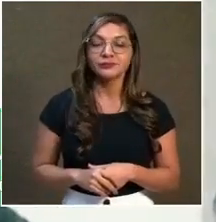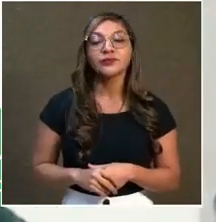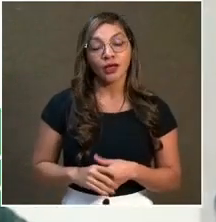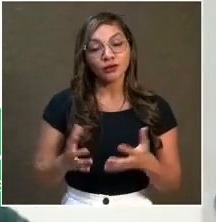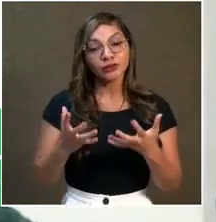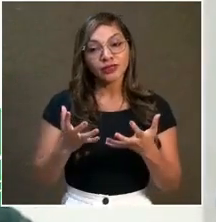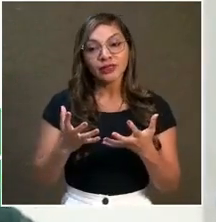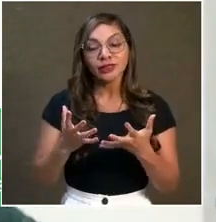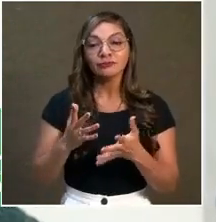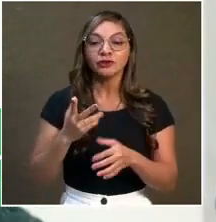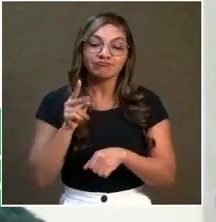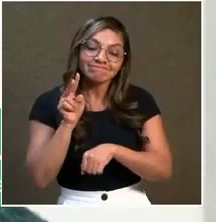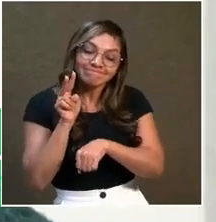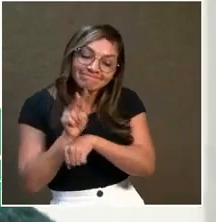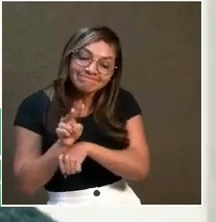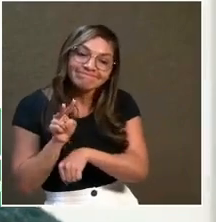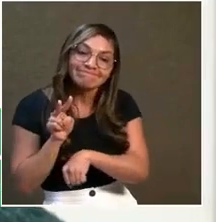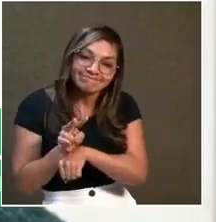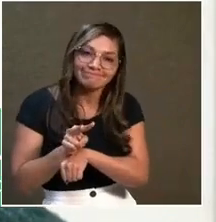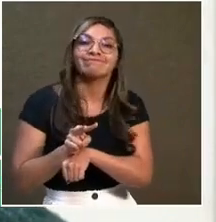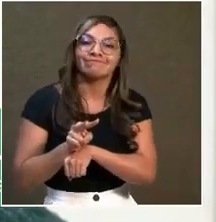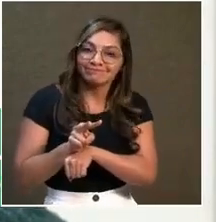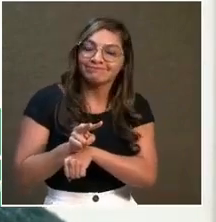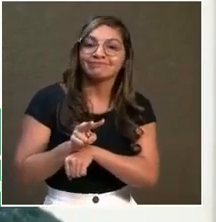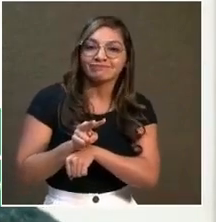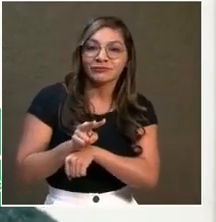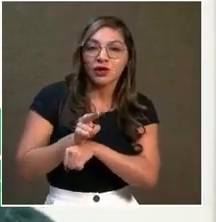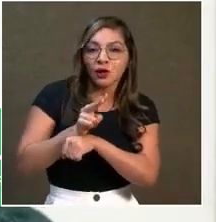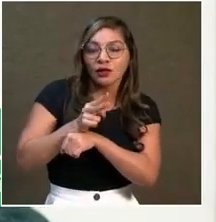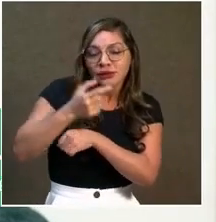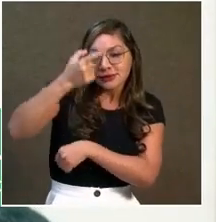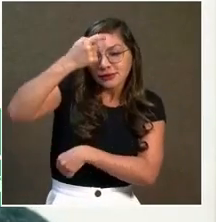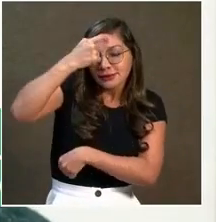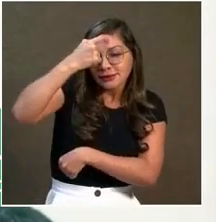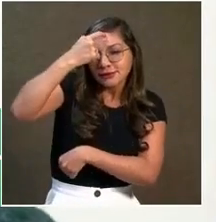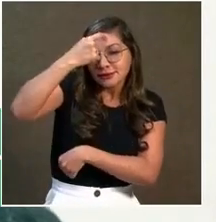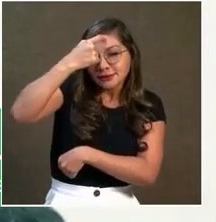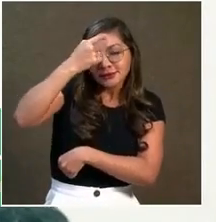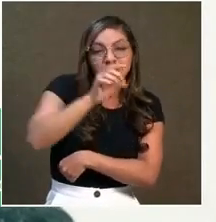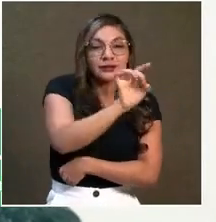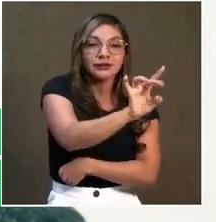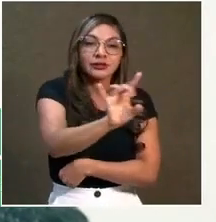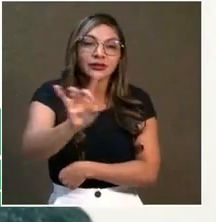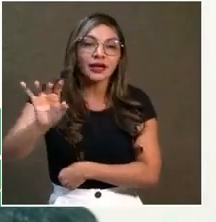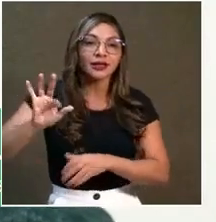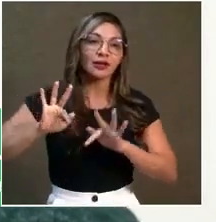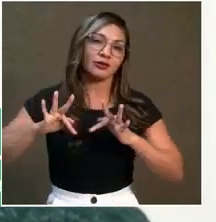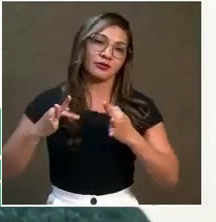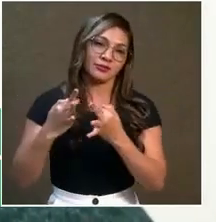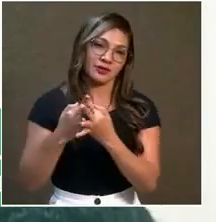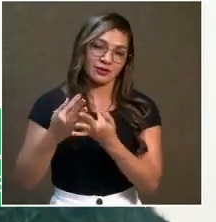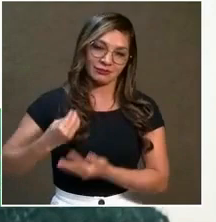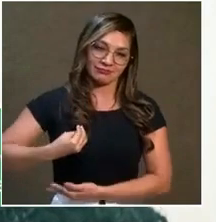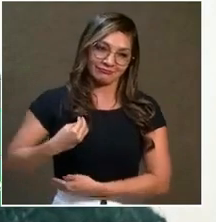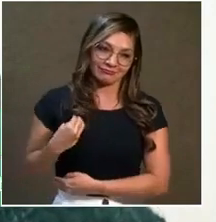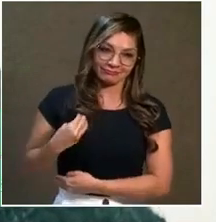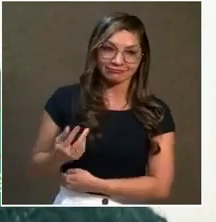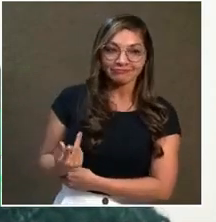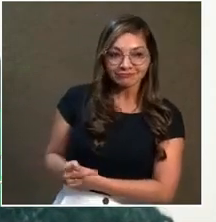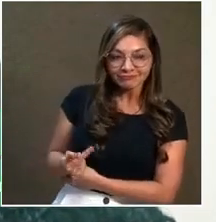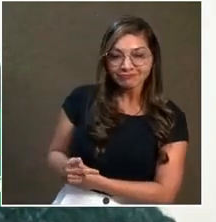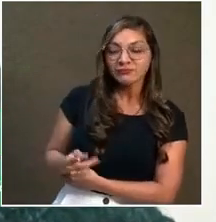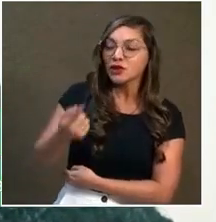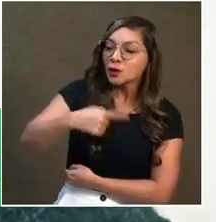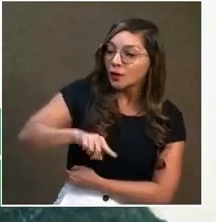Nós queríamos preservar o psicológico de cada uma das testemunhas que são familiares que hoje aqui estavam.